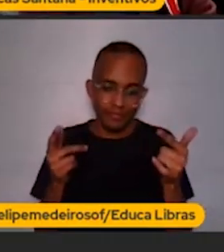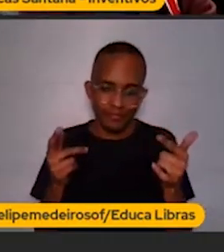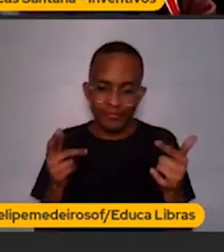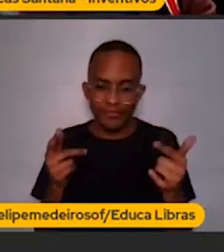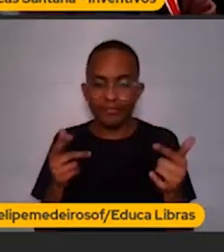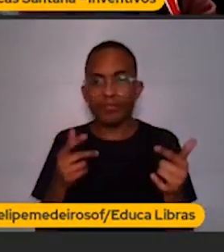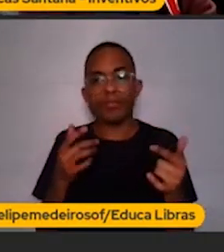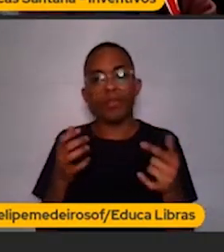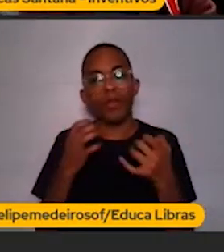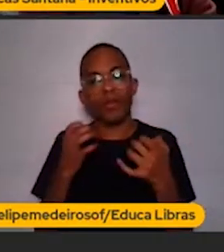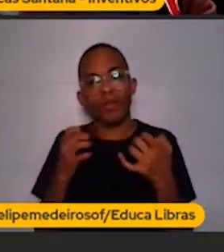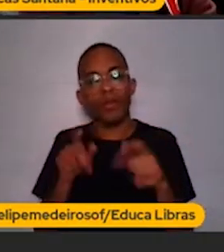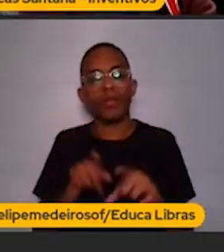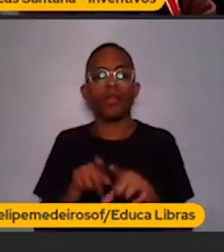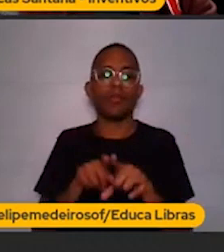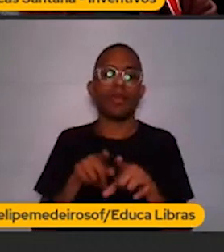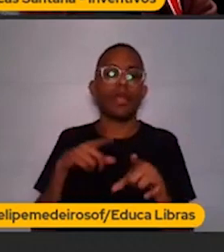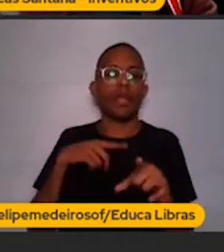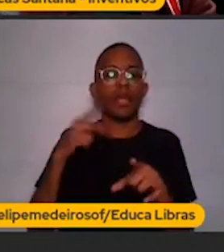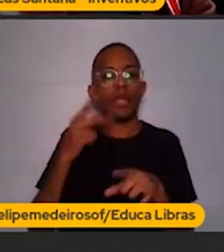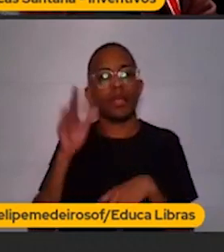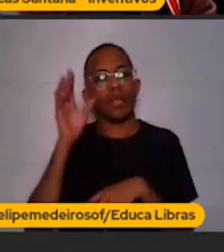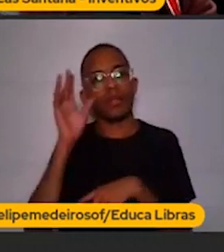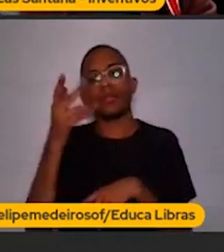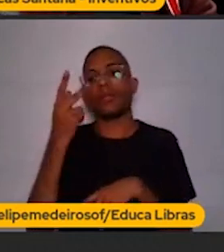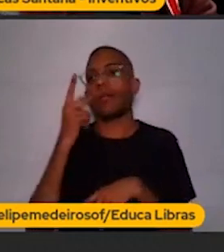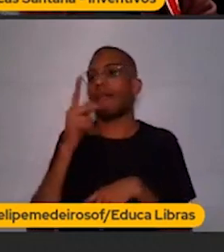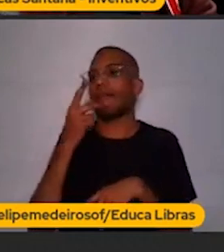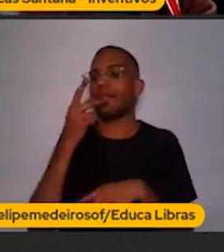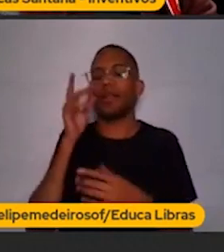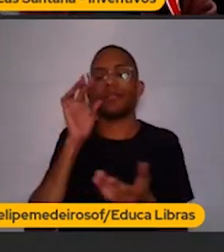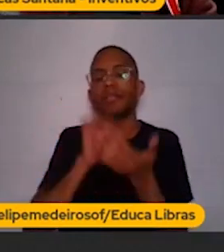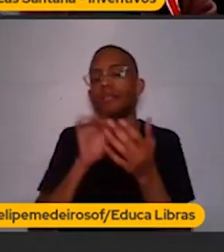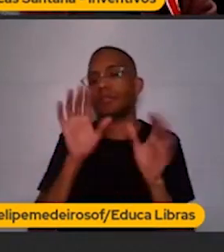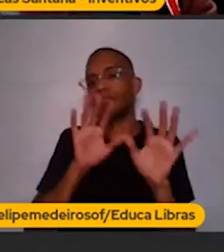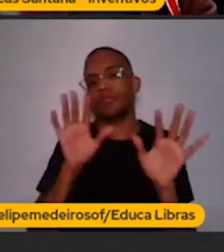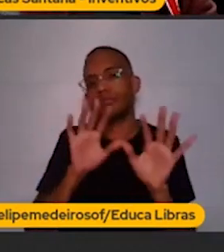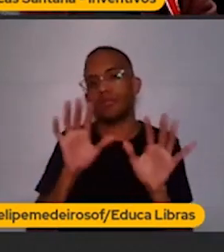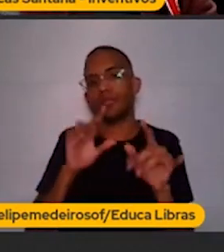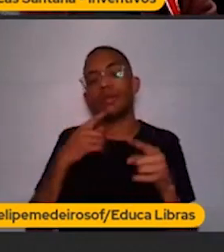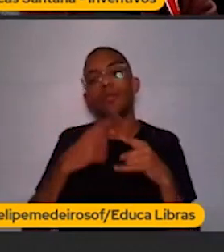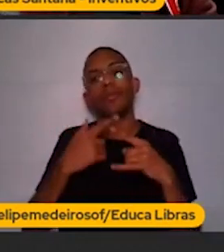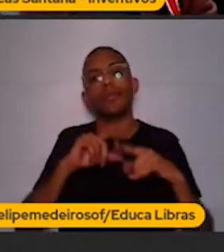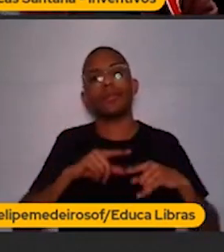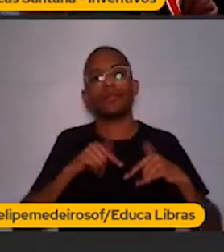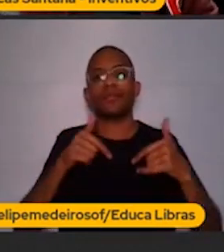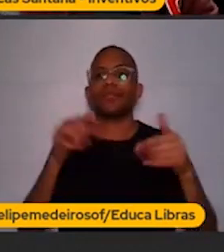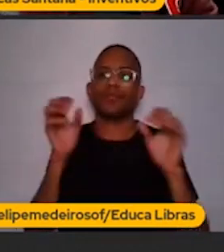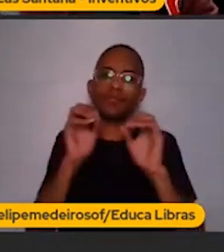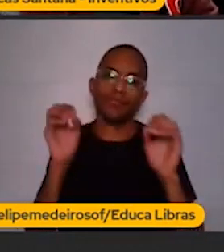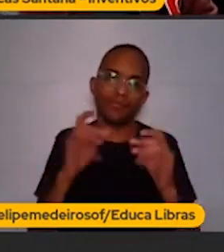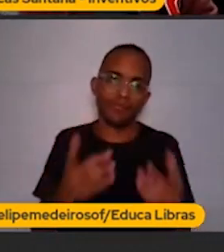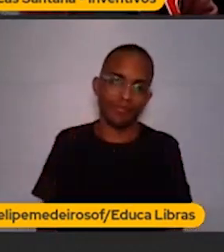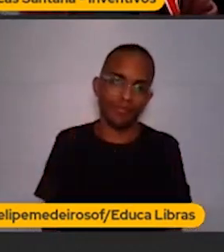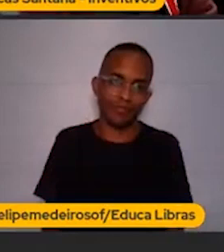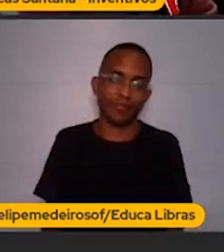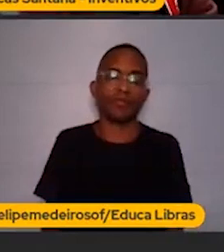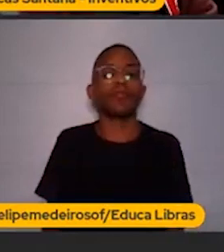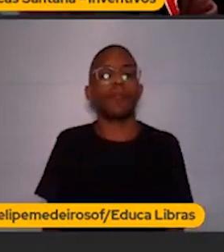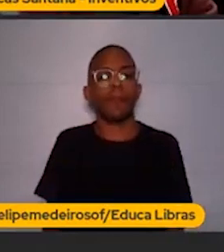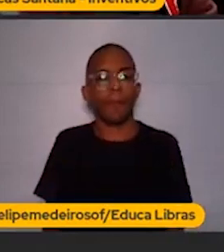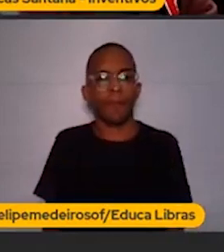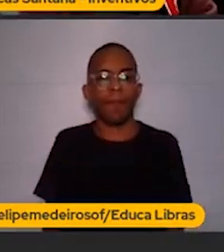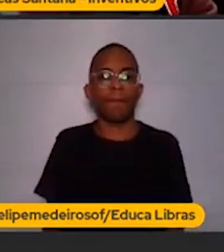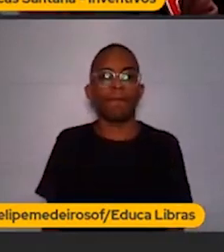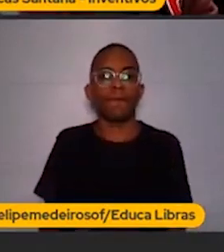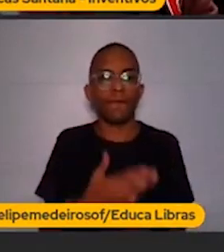eu gostaria de ter esse tipo de solução, ela não está de fato tomando uma ação, né, gerando uma adesão. Então, só quando vocês estiverem fazendo esses